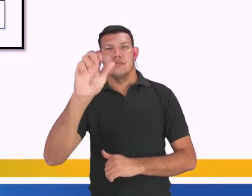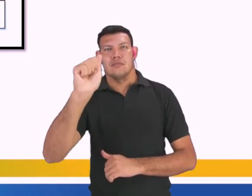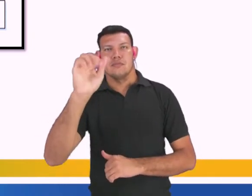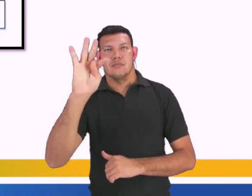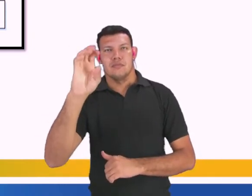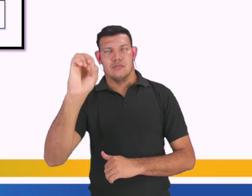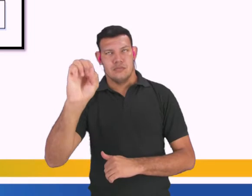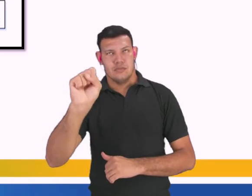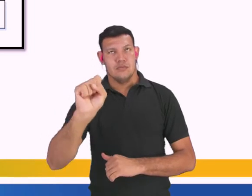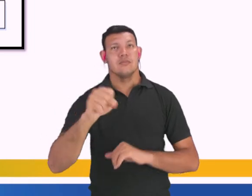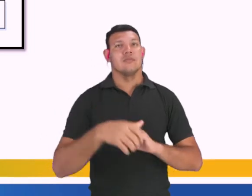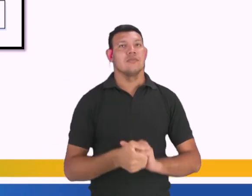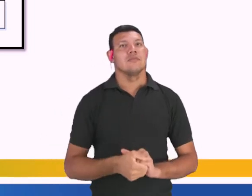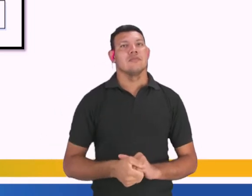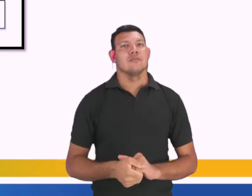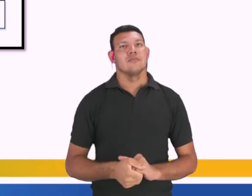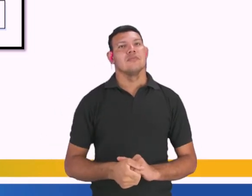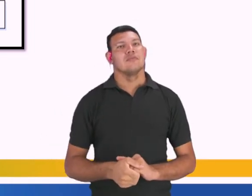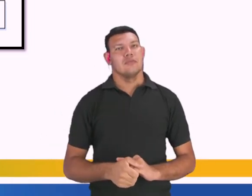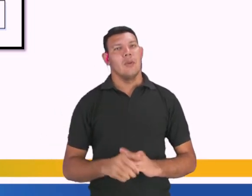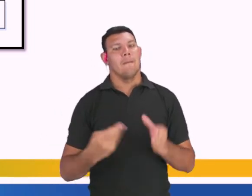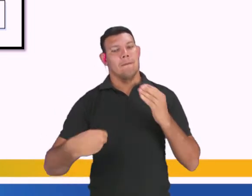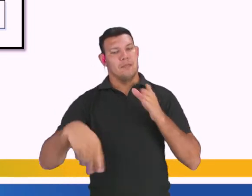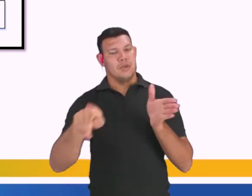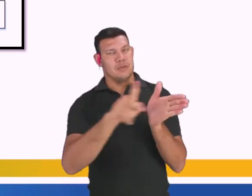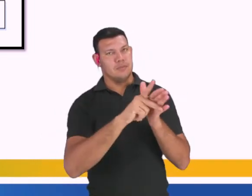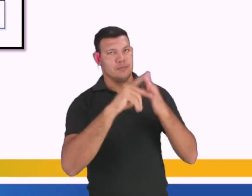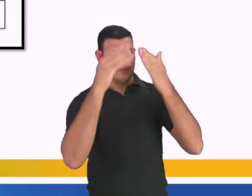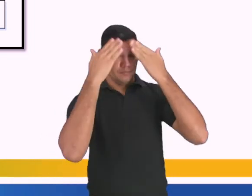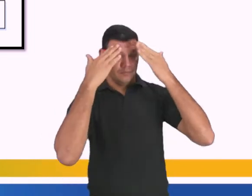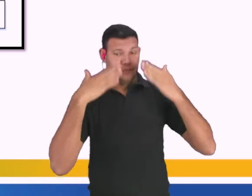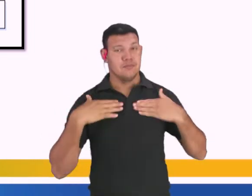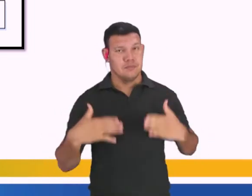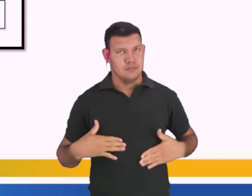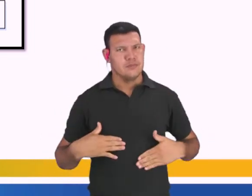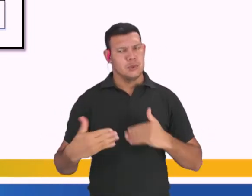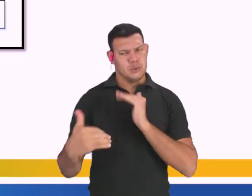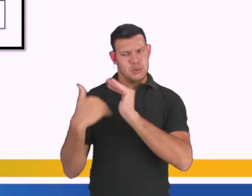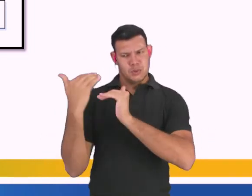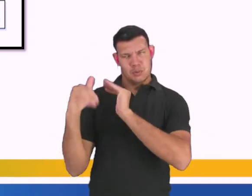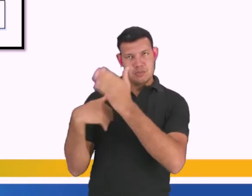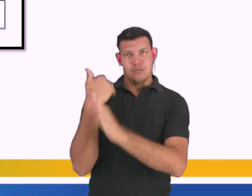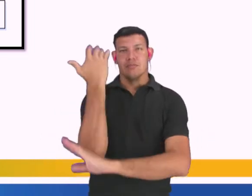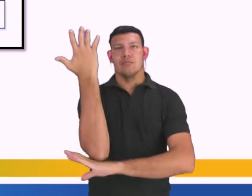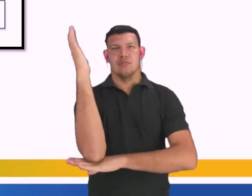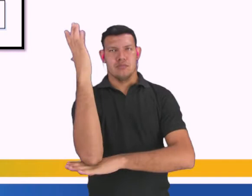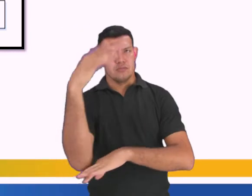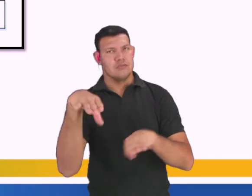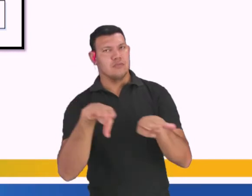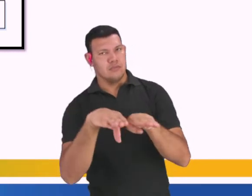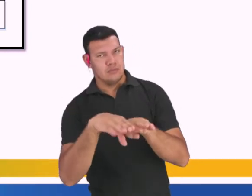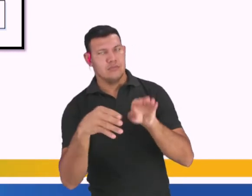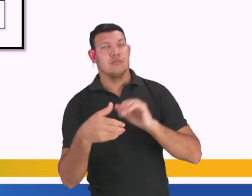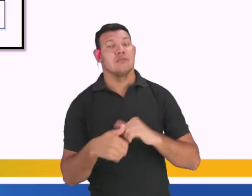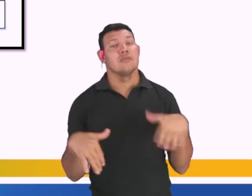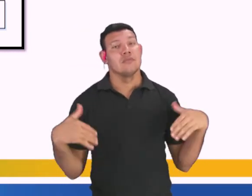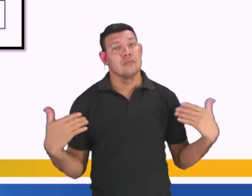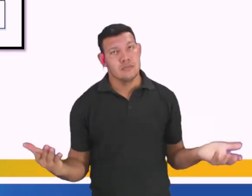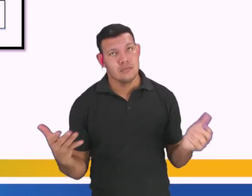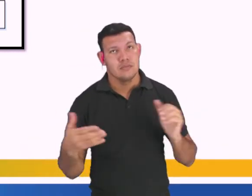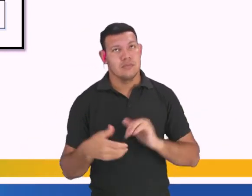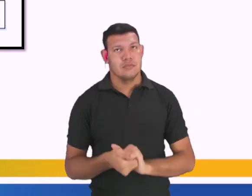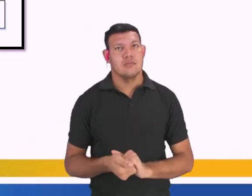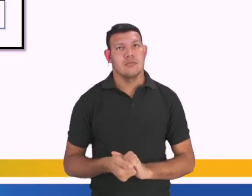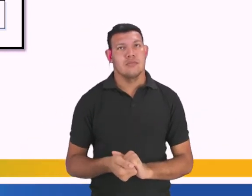fazem parte, né, do nosso corpo, que fazem parte do desenvolvimento da planta. Então,